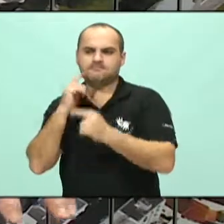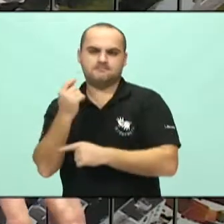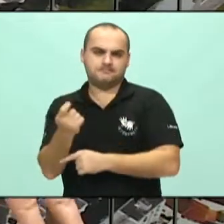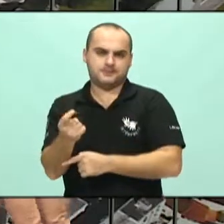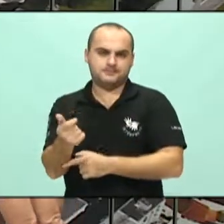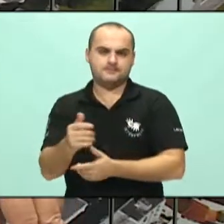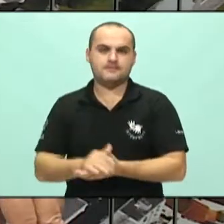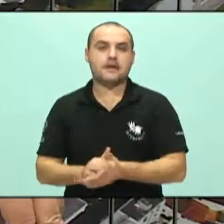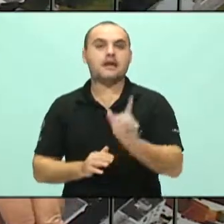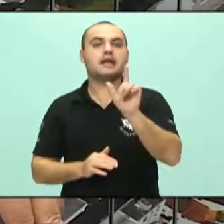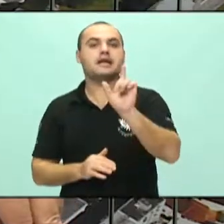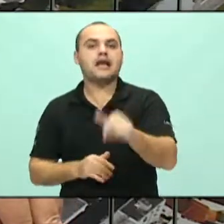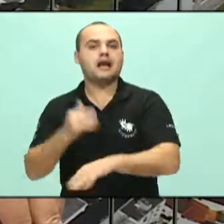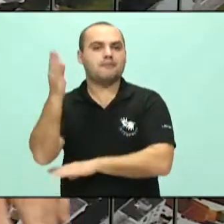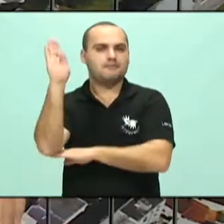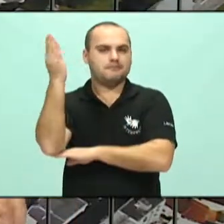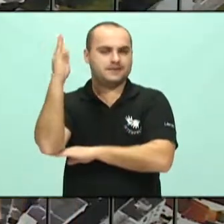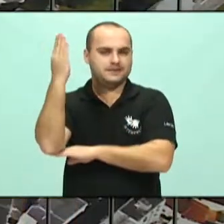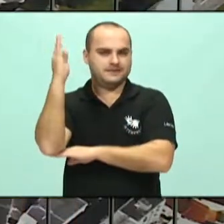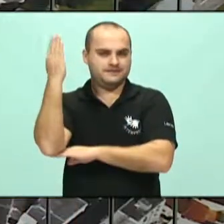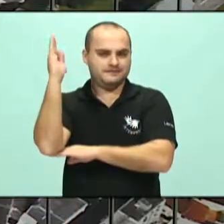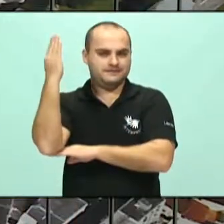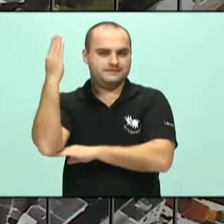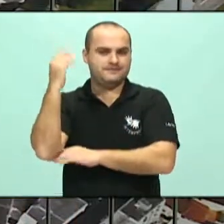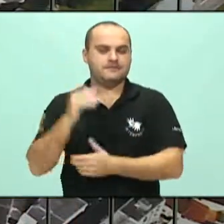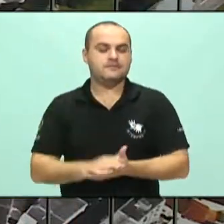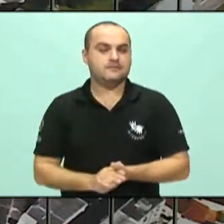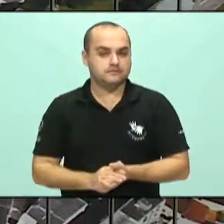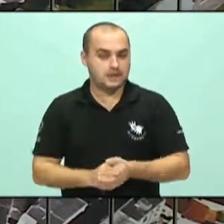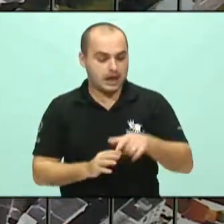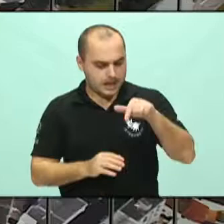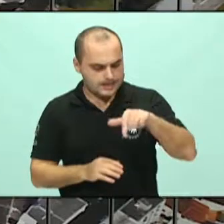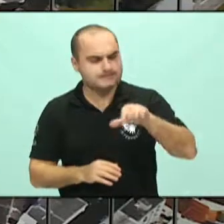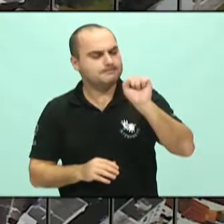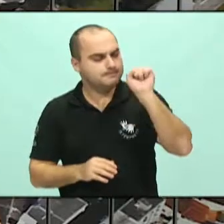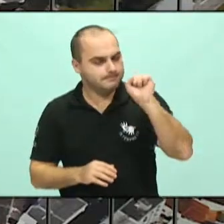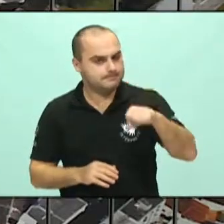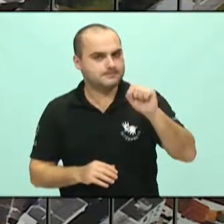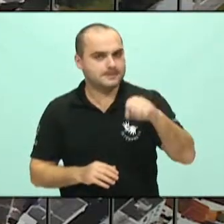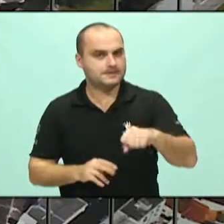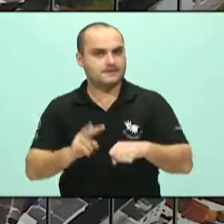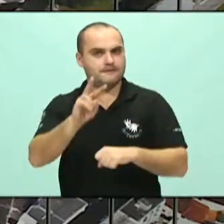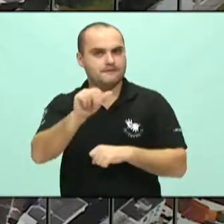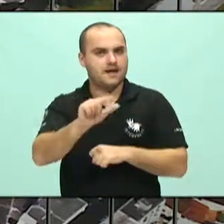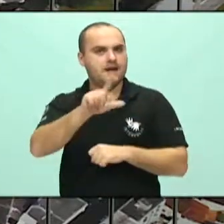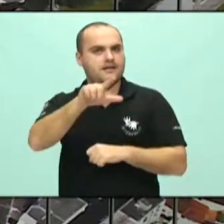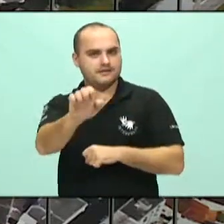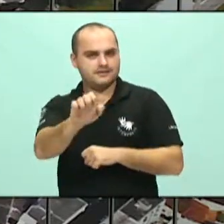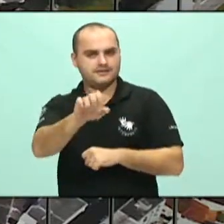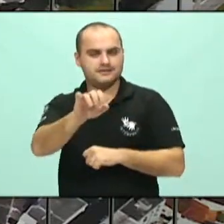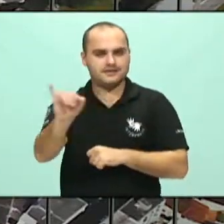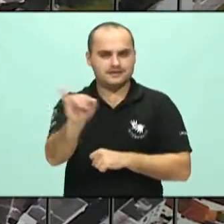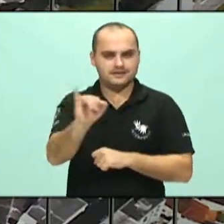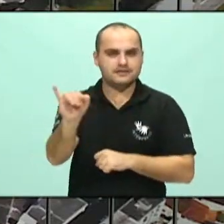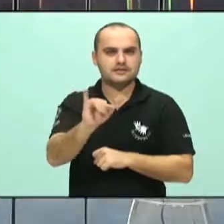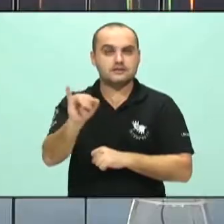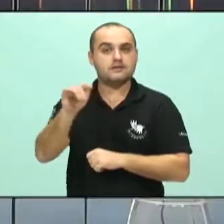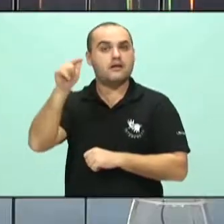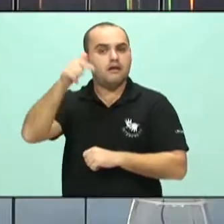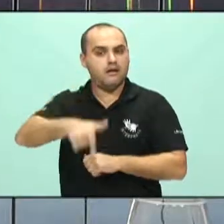que era a madeira. Aí sim, o Vale do Itajaí ficou conhecido como uma